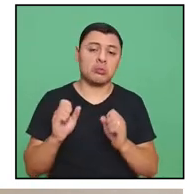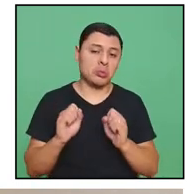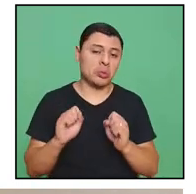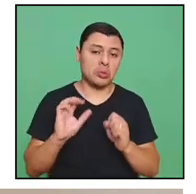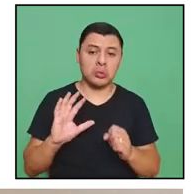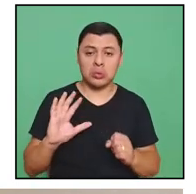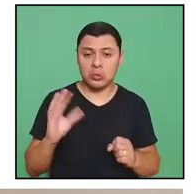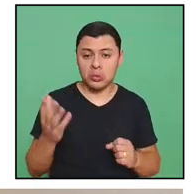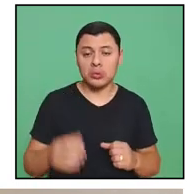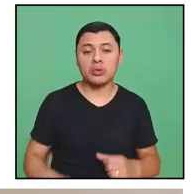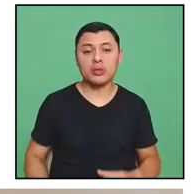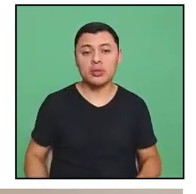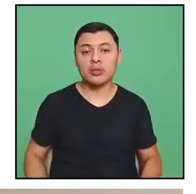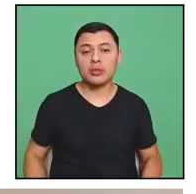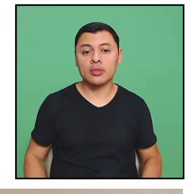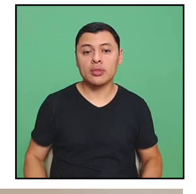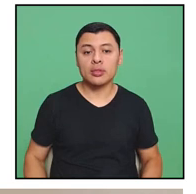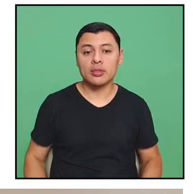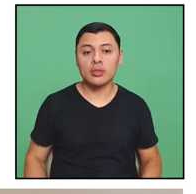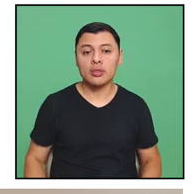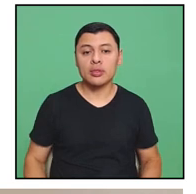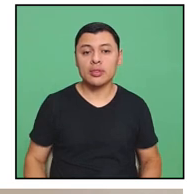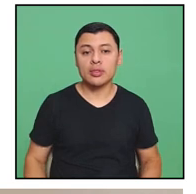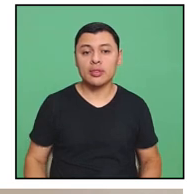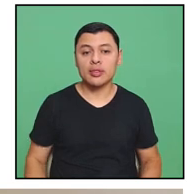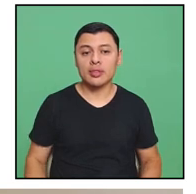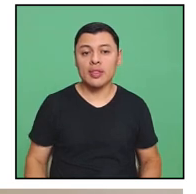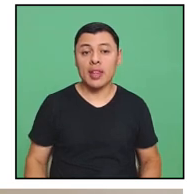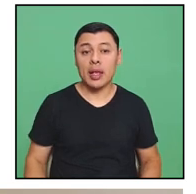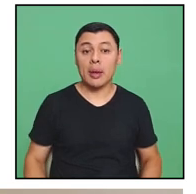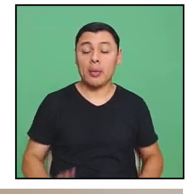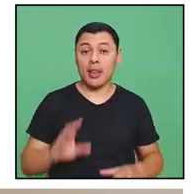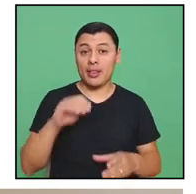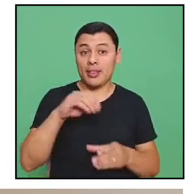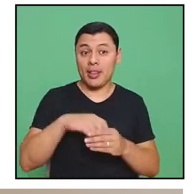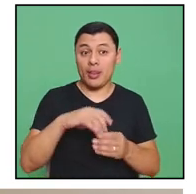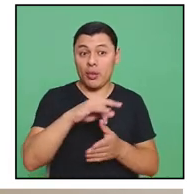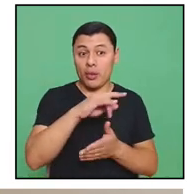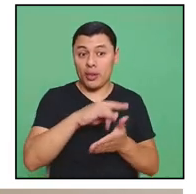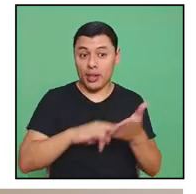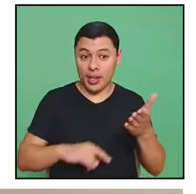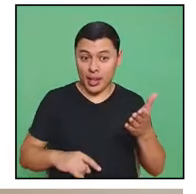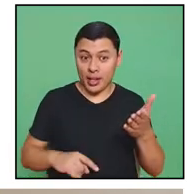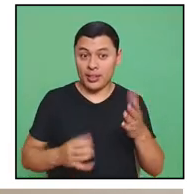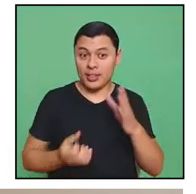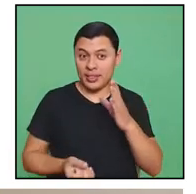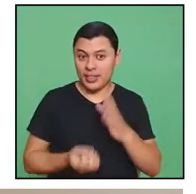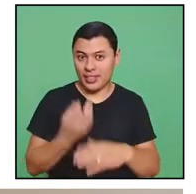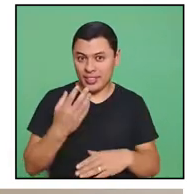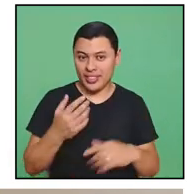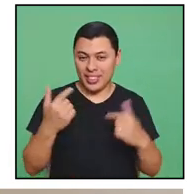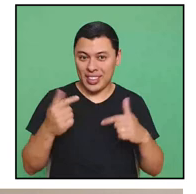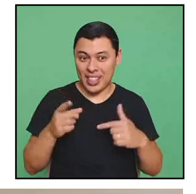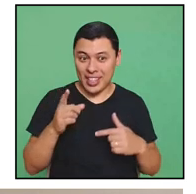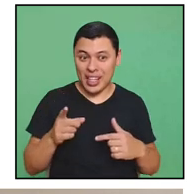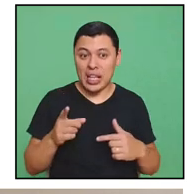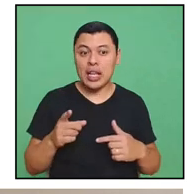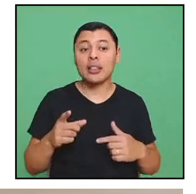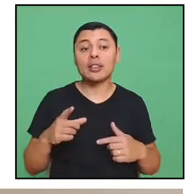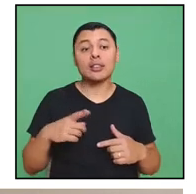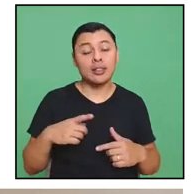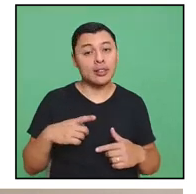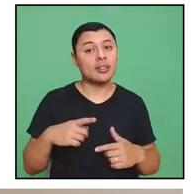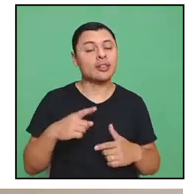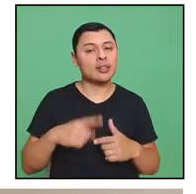E dentro do contrato e da criação do trabalho, tem uma questão também